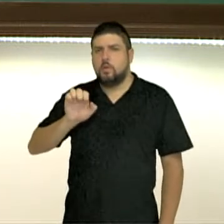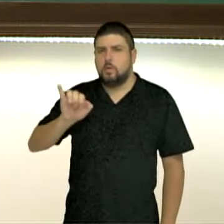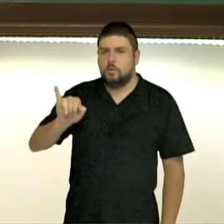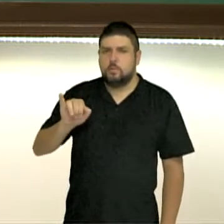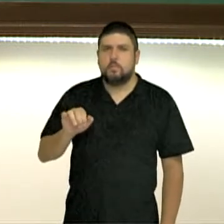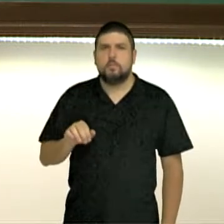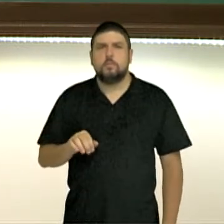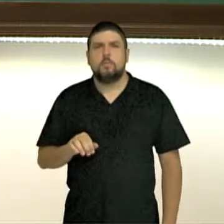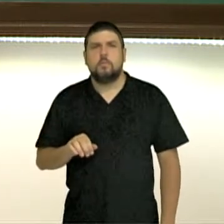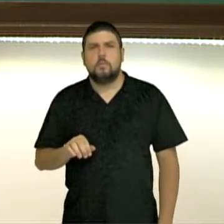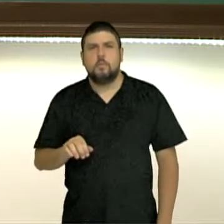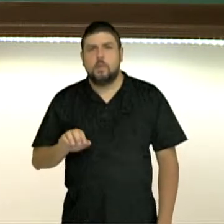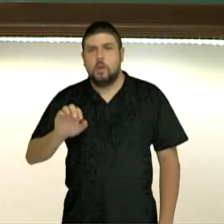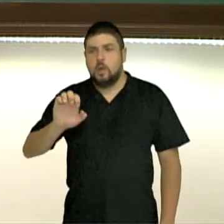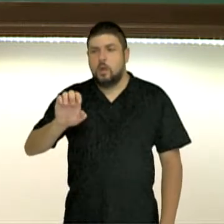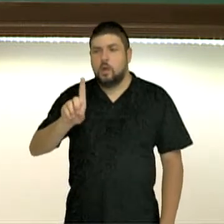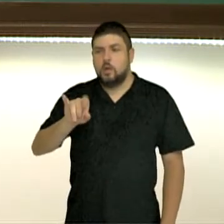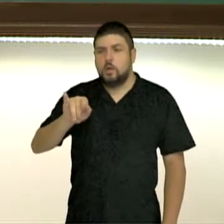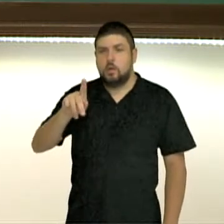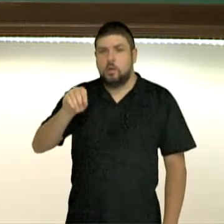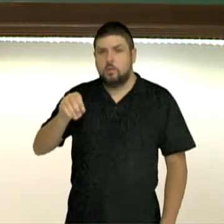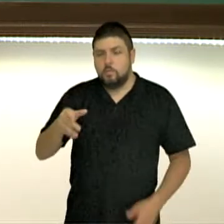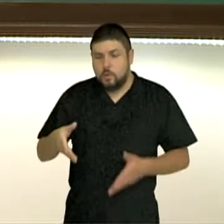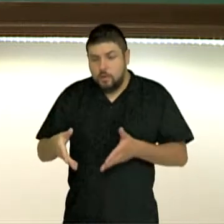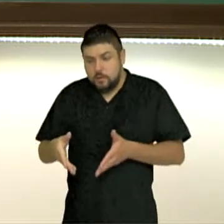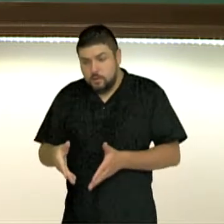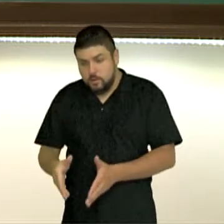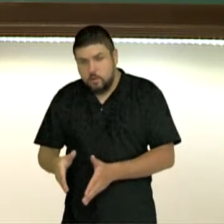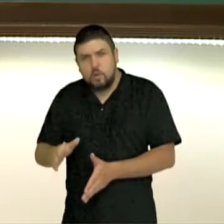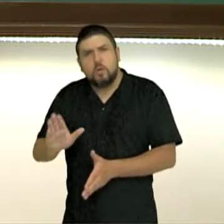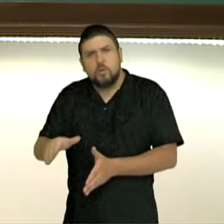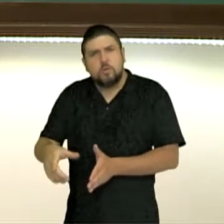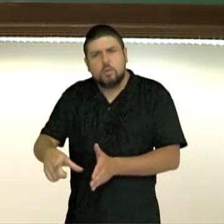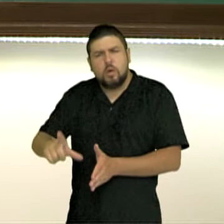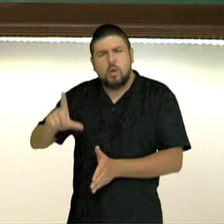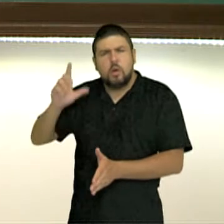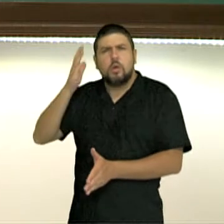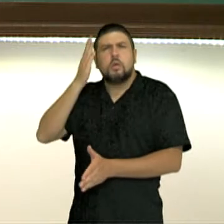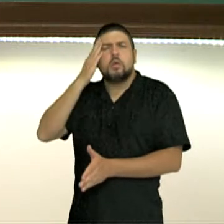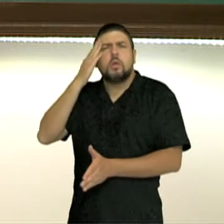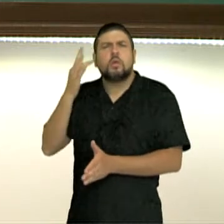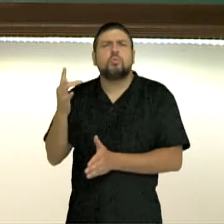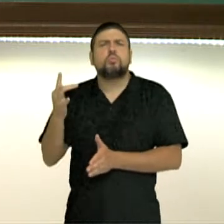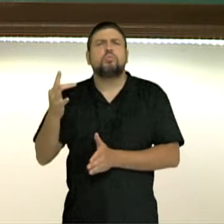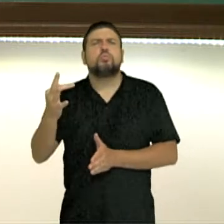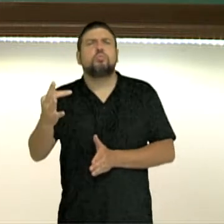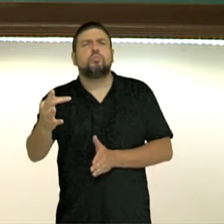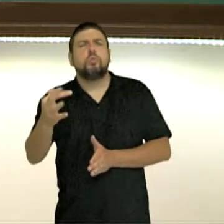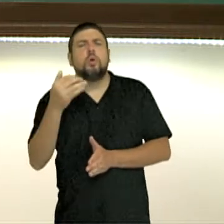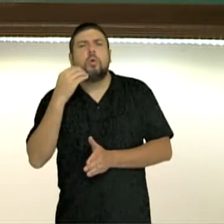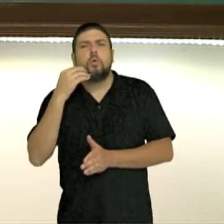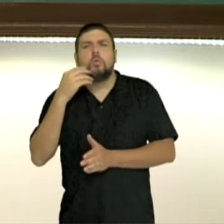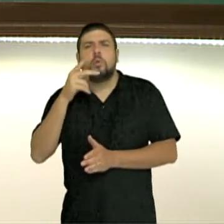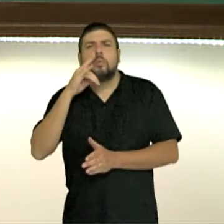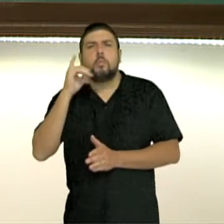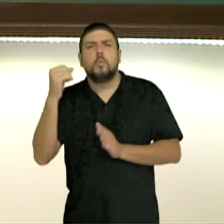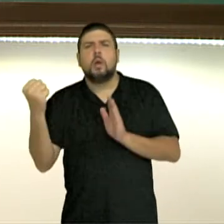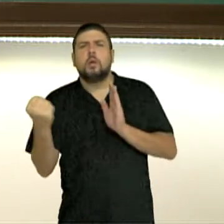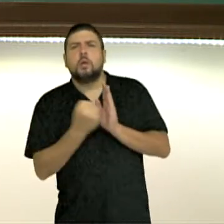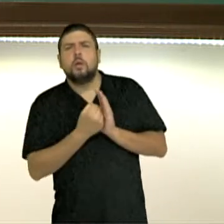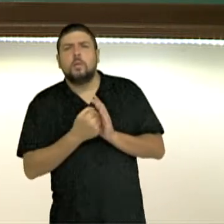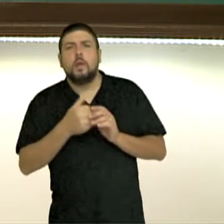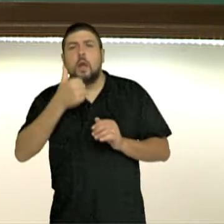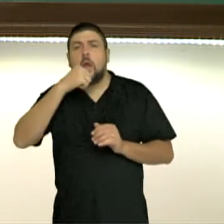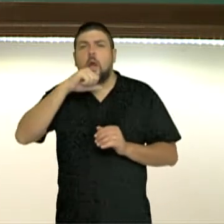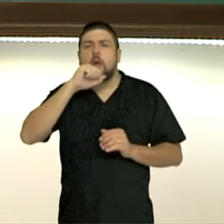Édipo já nasceu predestinado a matar o pai e a relacionar-se com a sua mãe. Então, necessariamente, ele teria que cumprir